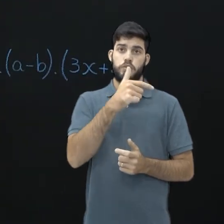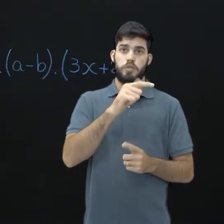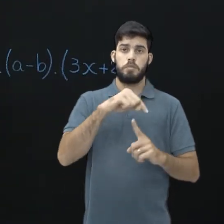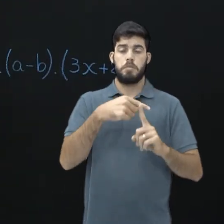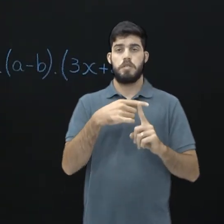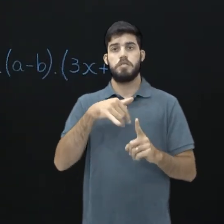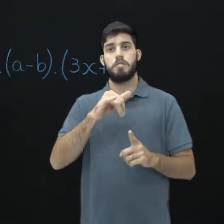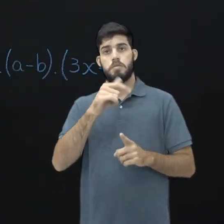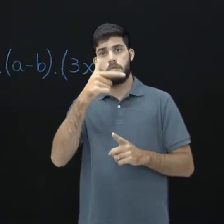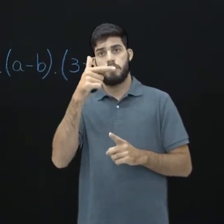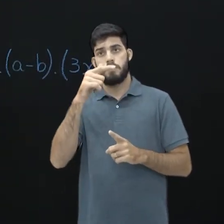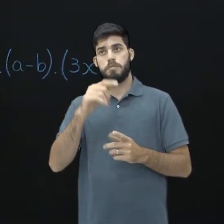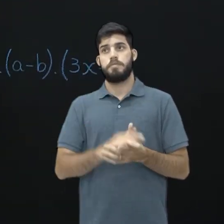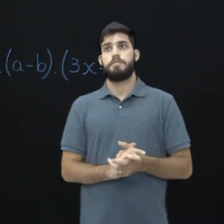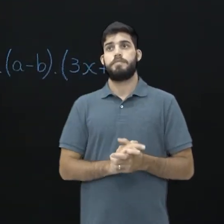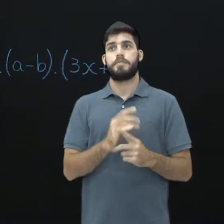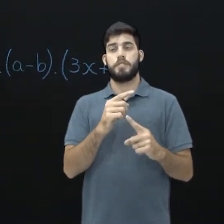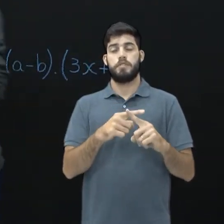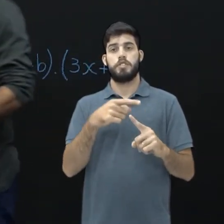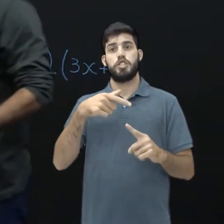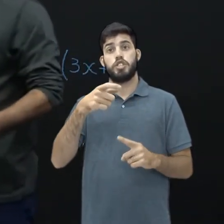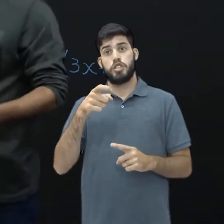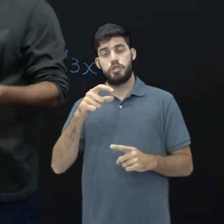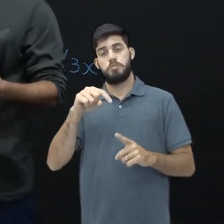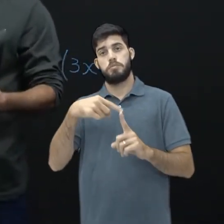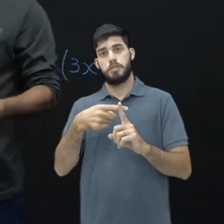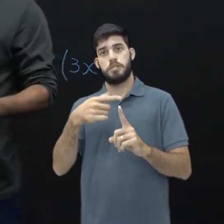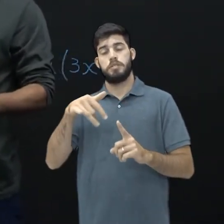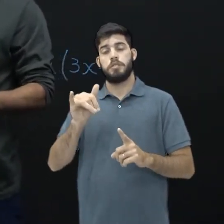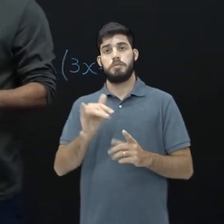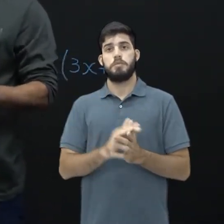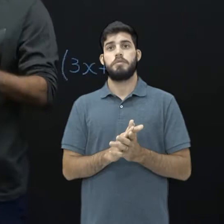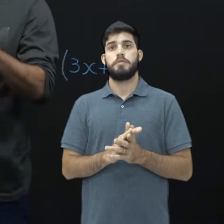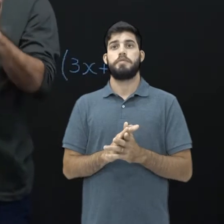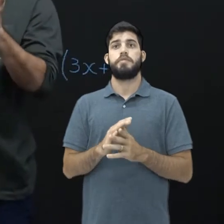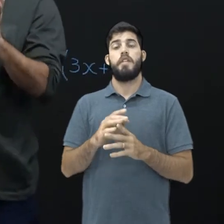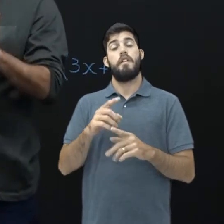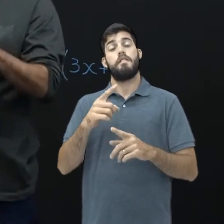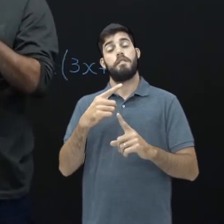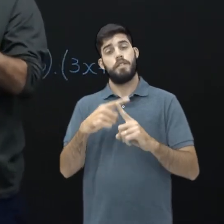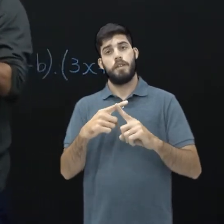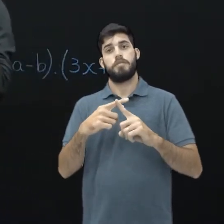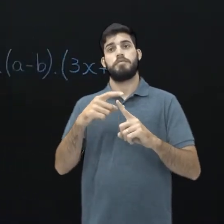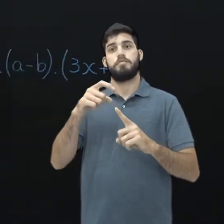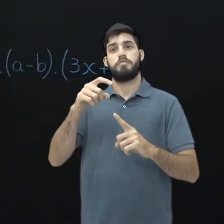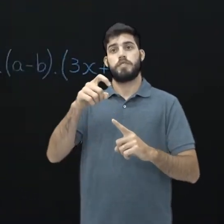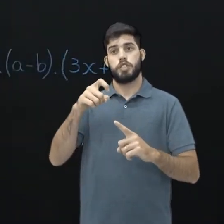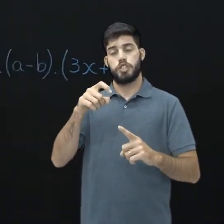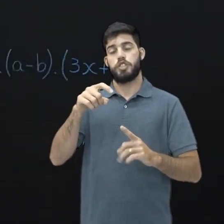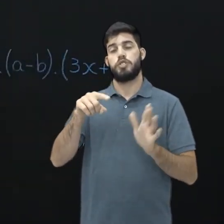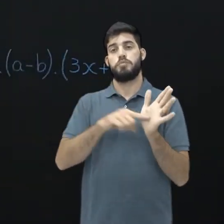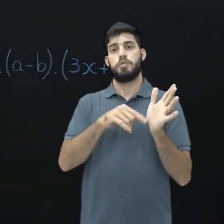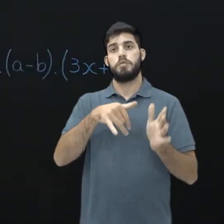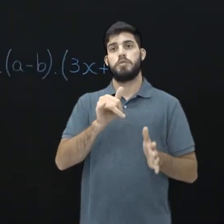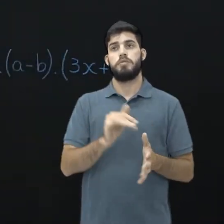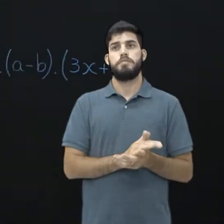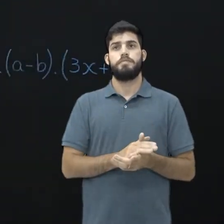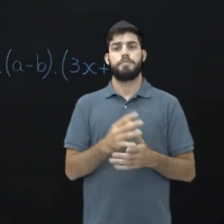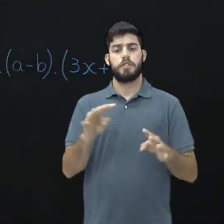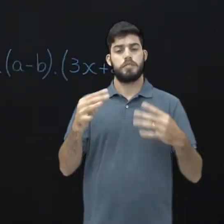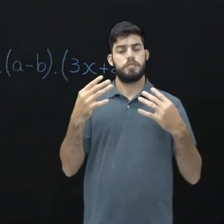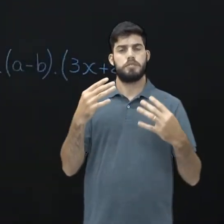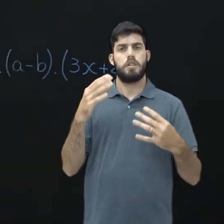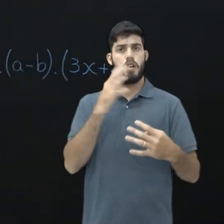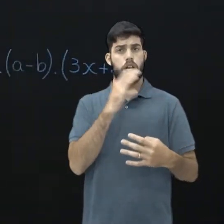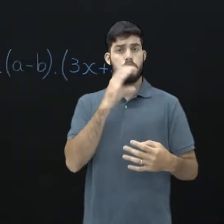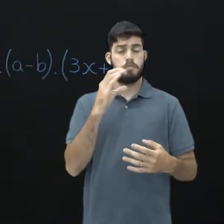ao quadrado vezes x mais y vezes x menos y. Mas atenção aqui rapidamente, tá? De repente